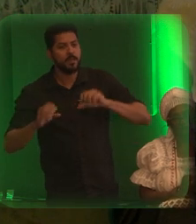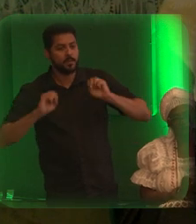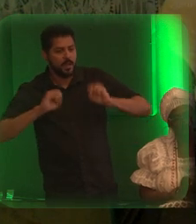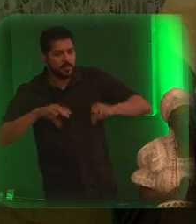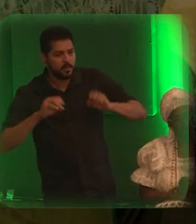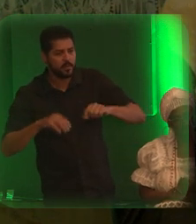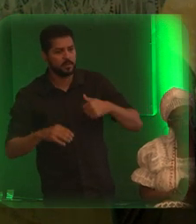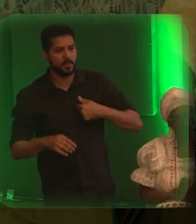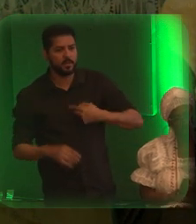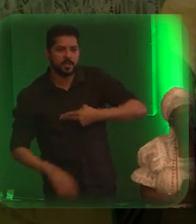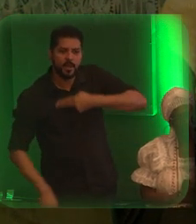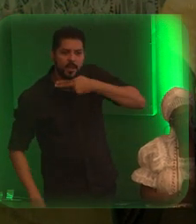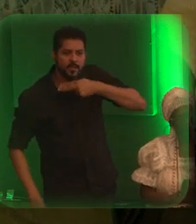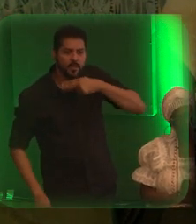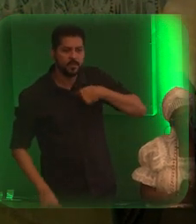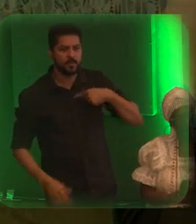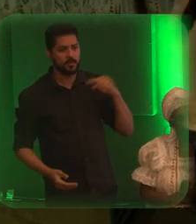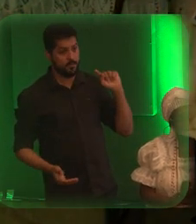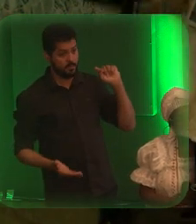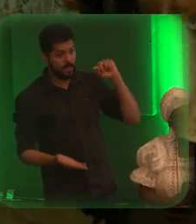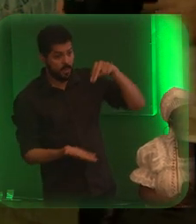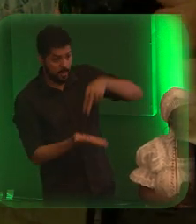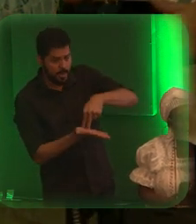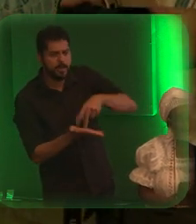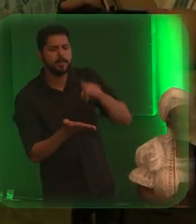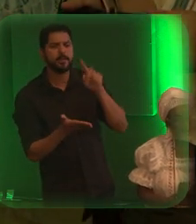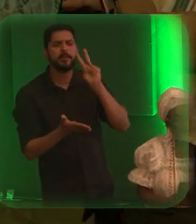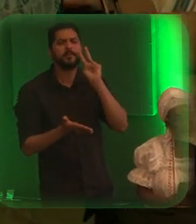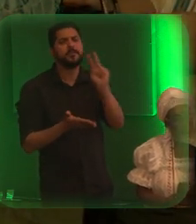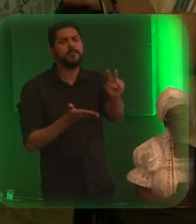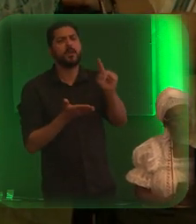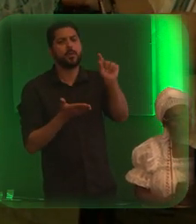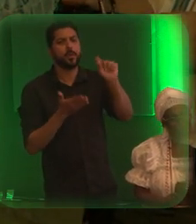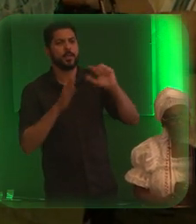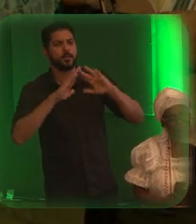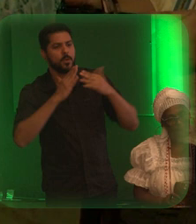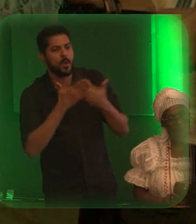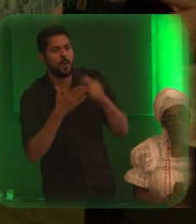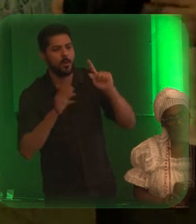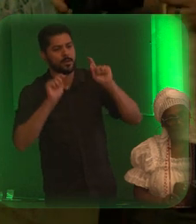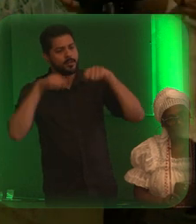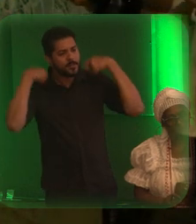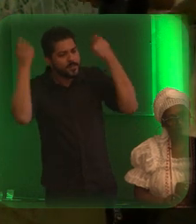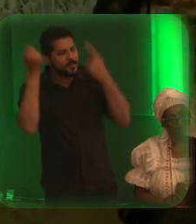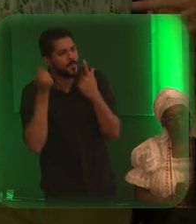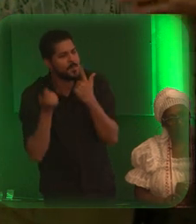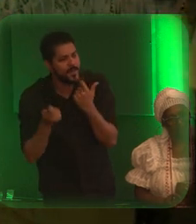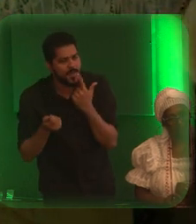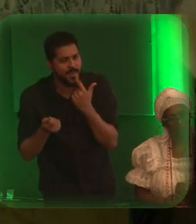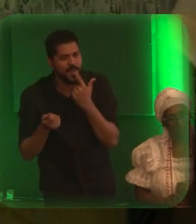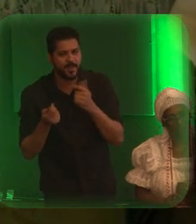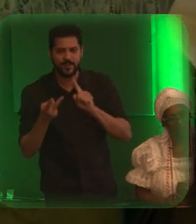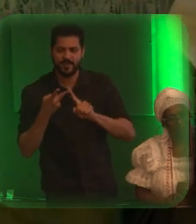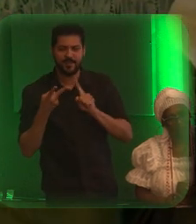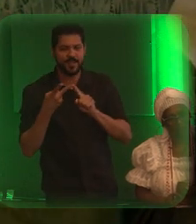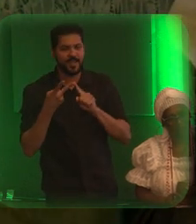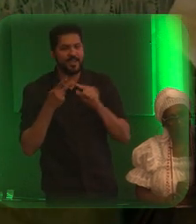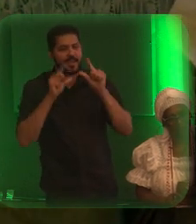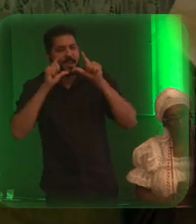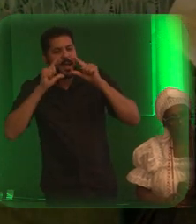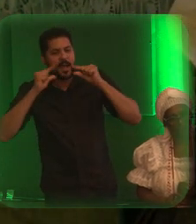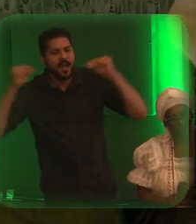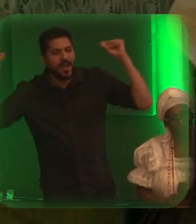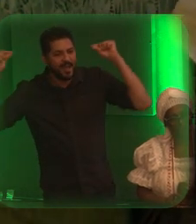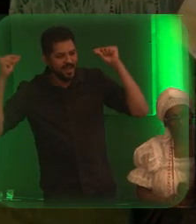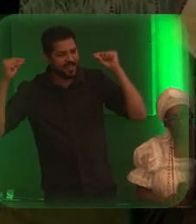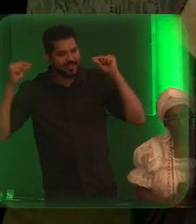vão para a escola, vai ver o Chapeuzinho Vermelho, a Branca de Neve, a Gata Borralheira, a Bela Adormecida. Quando vê o negro, o Saci Pererê, que tem